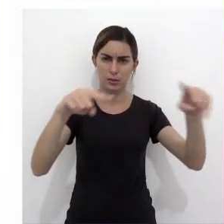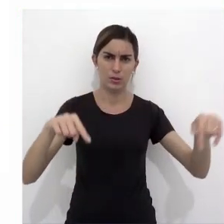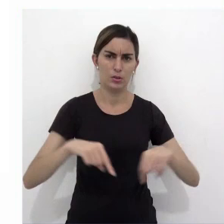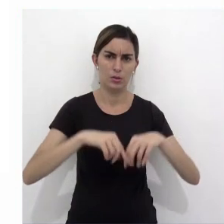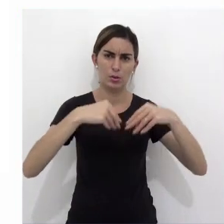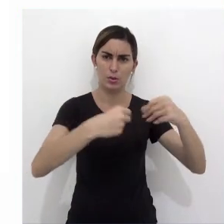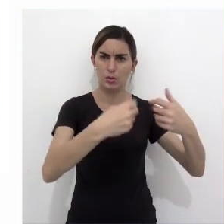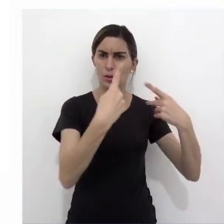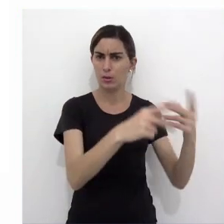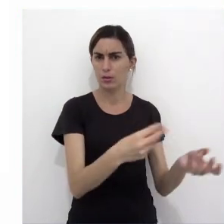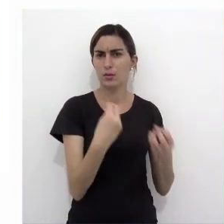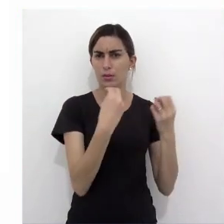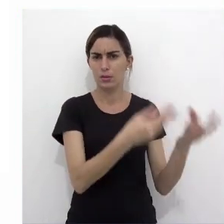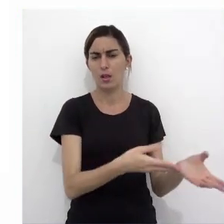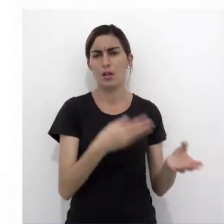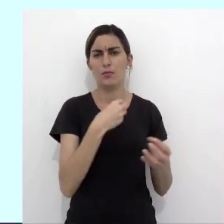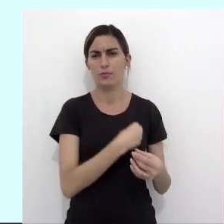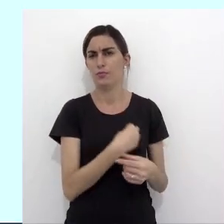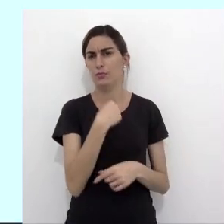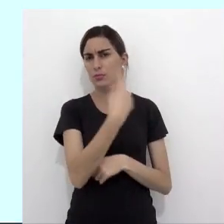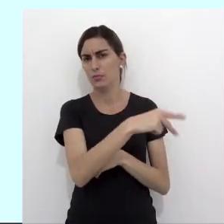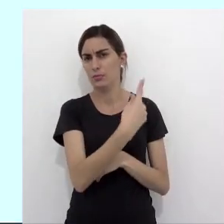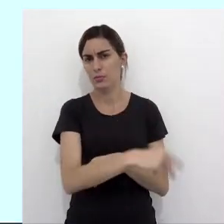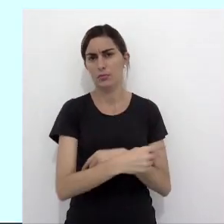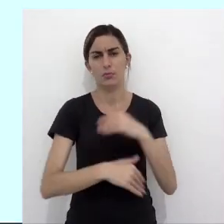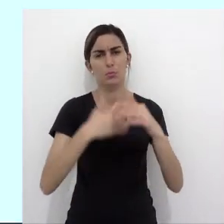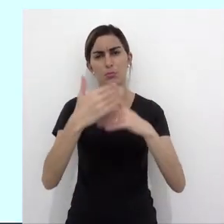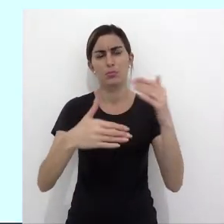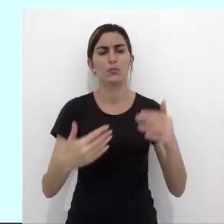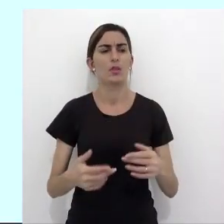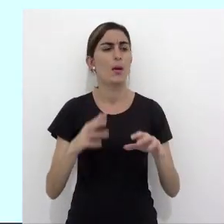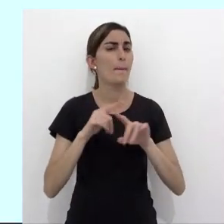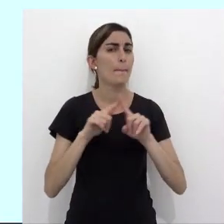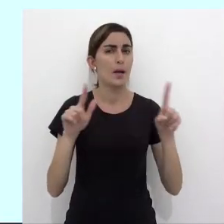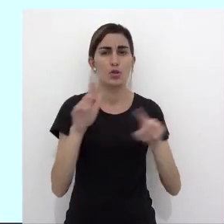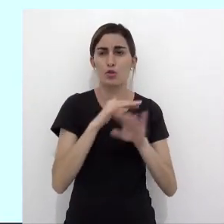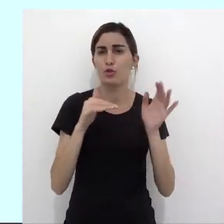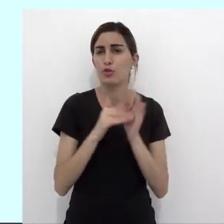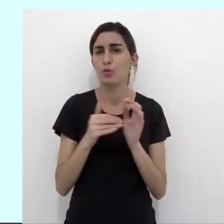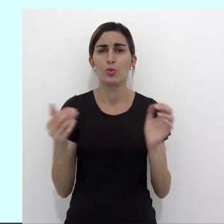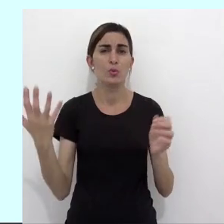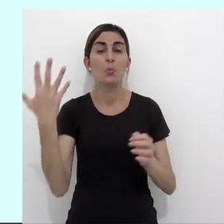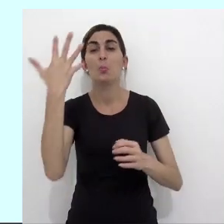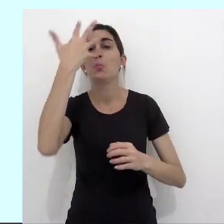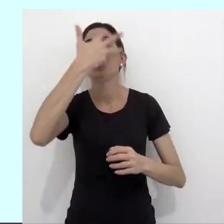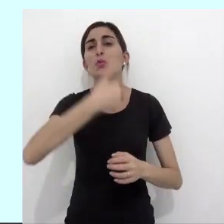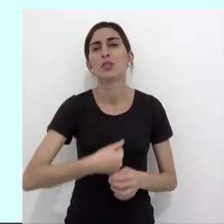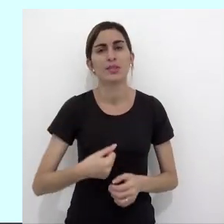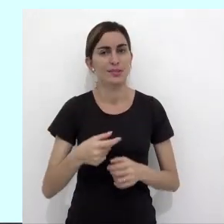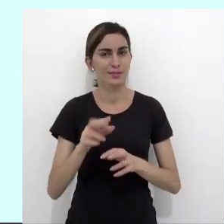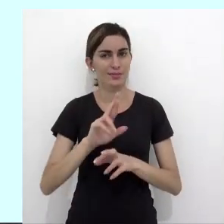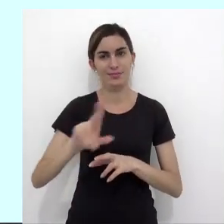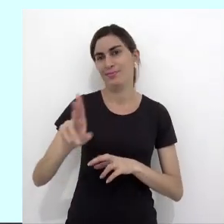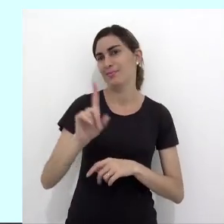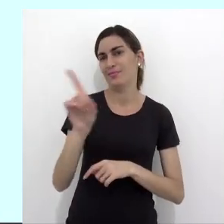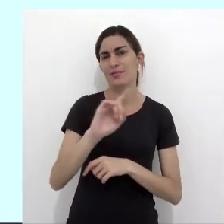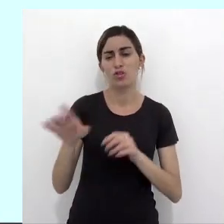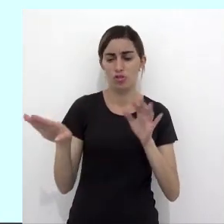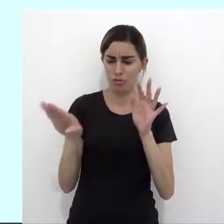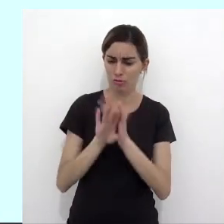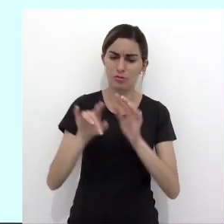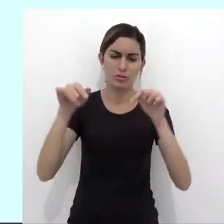para subsistência ou comércio. Mas nem tudo era flores para esses imigrantes. Okay? Ao chegar aqui, muitos